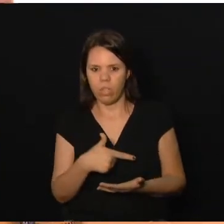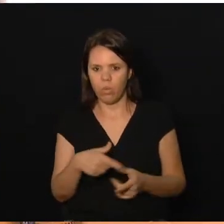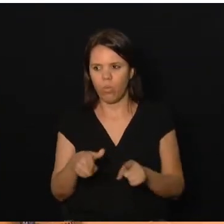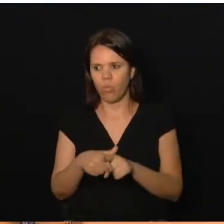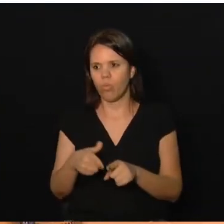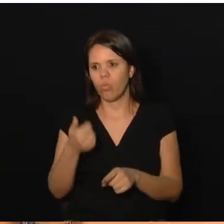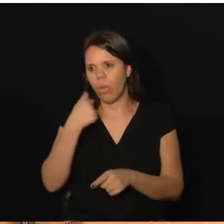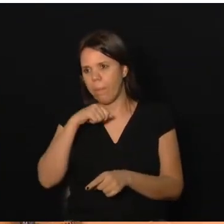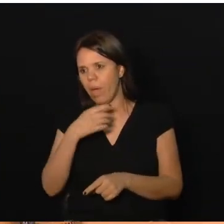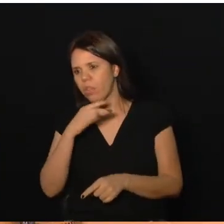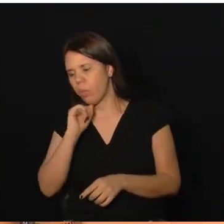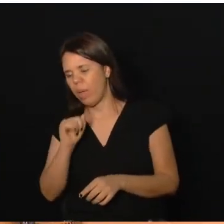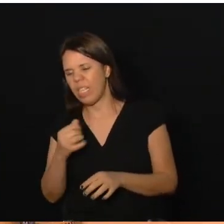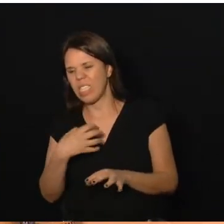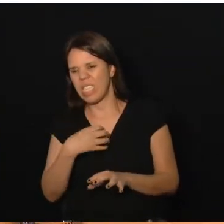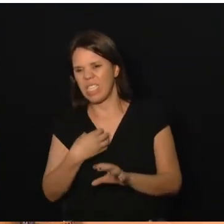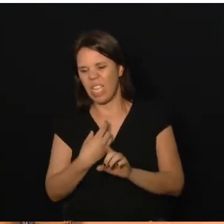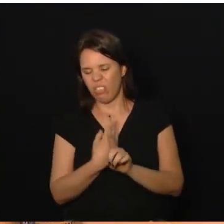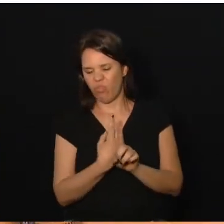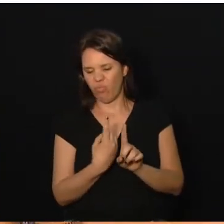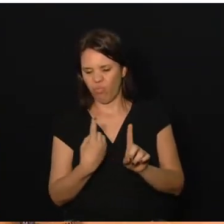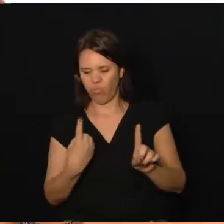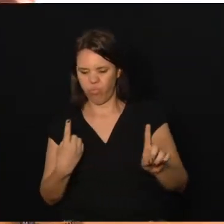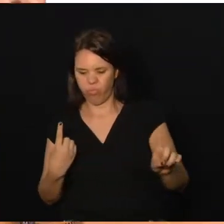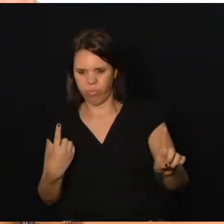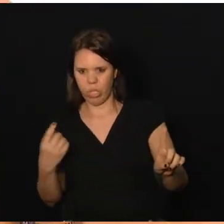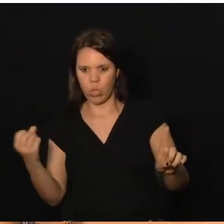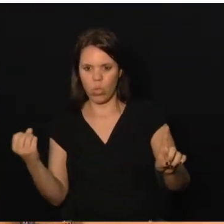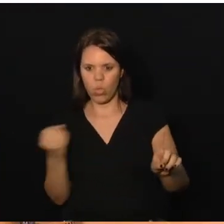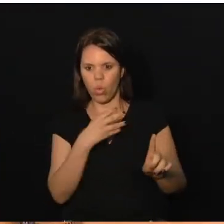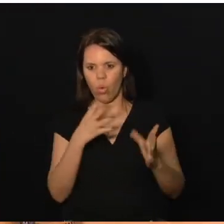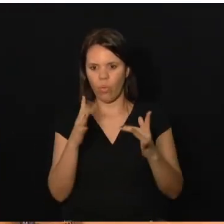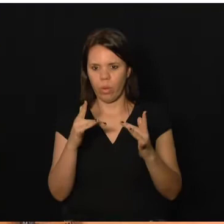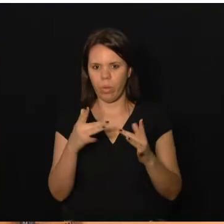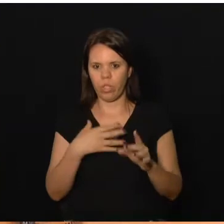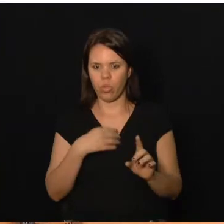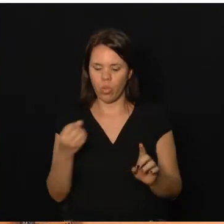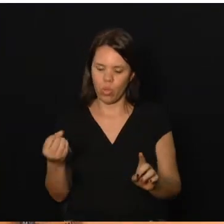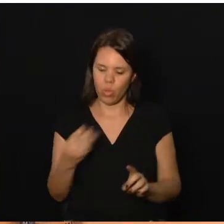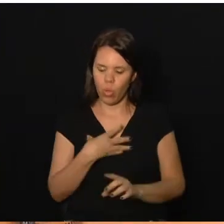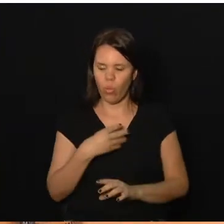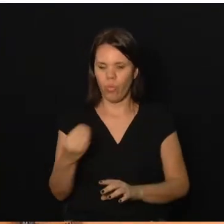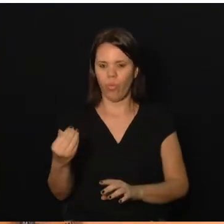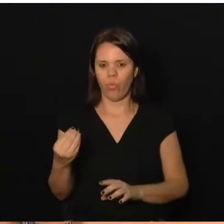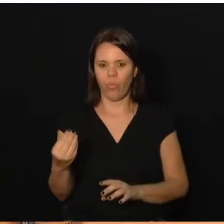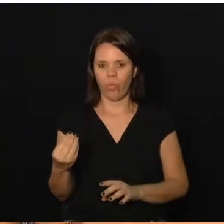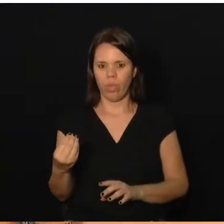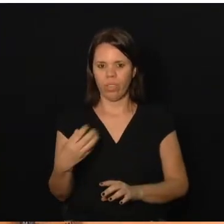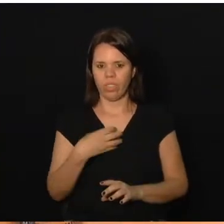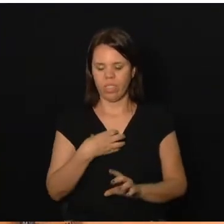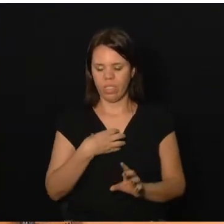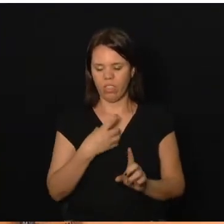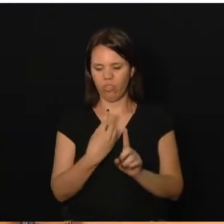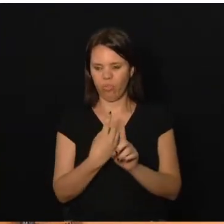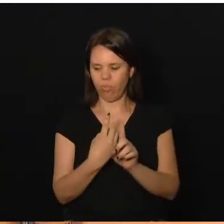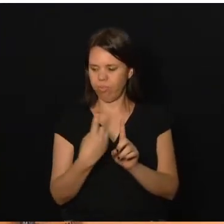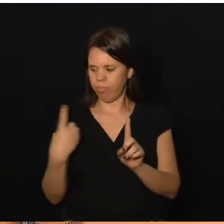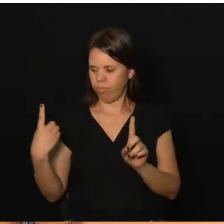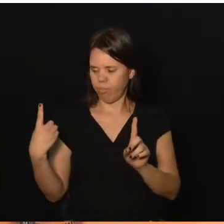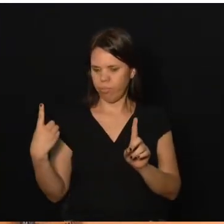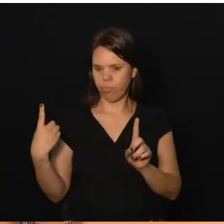mãe está tendo um novo relacionamento e, às vezes, um novo filho, e ele se sente excluído. E